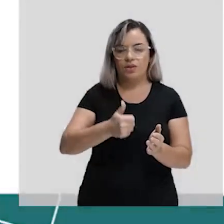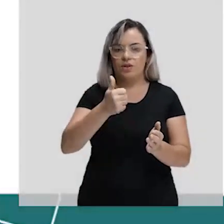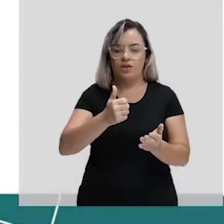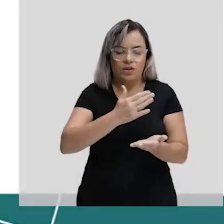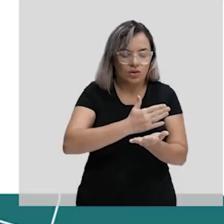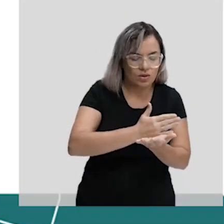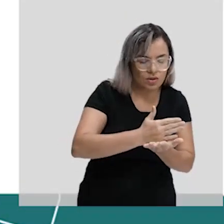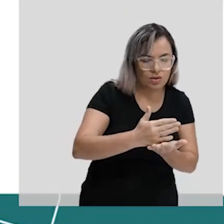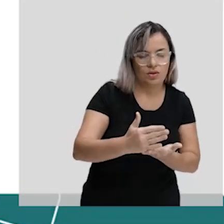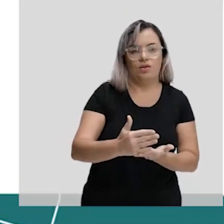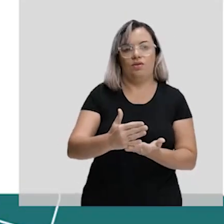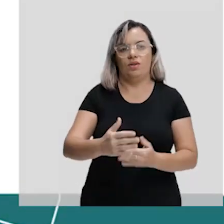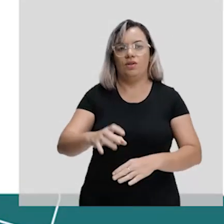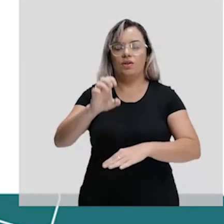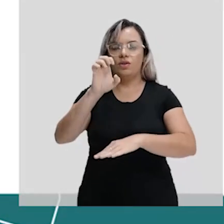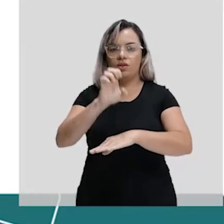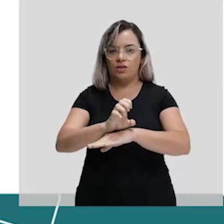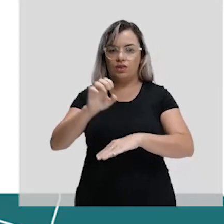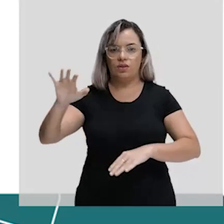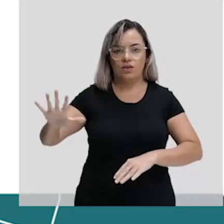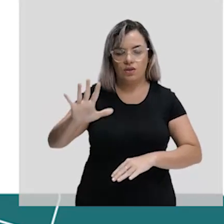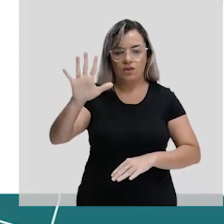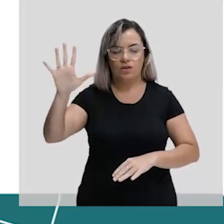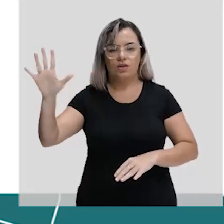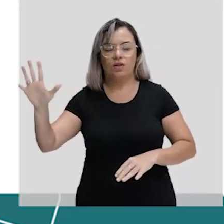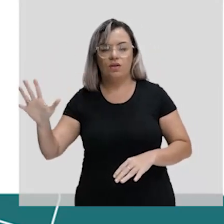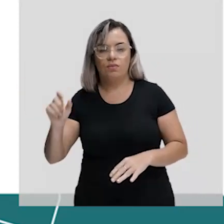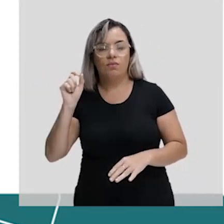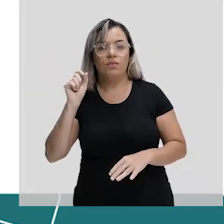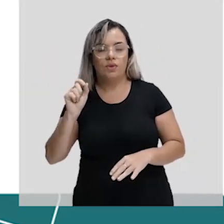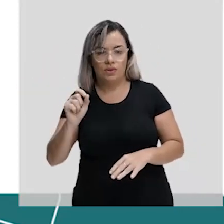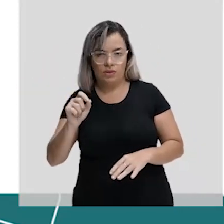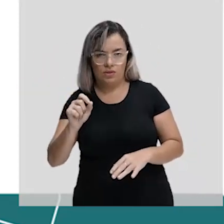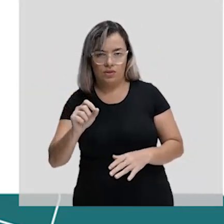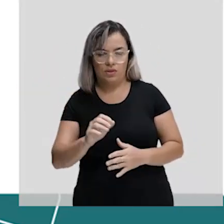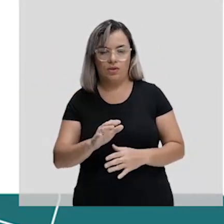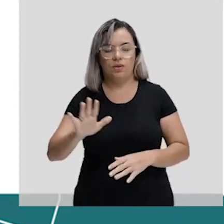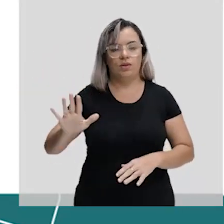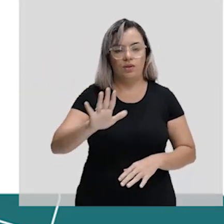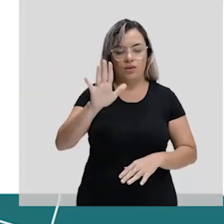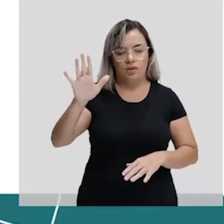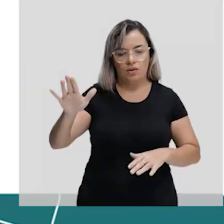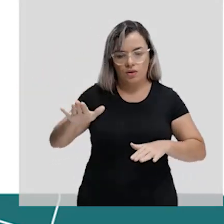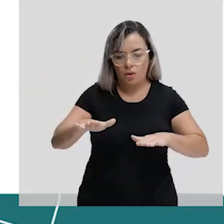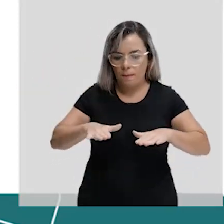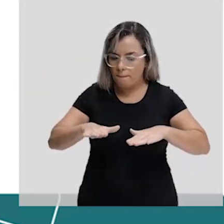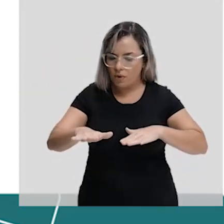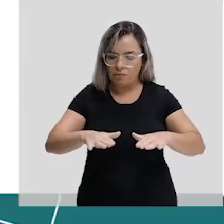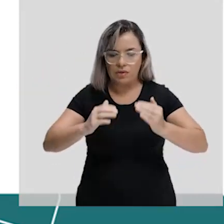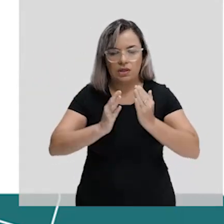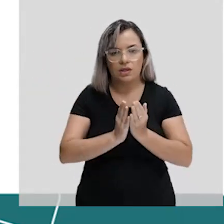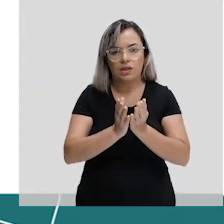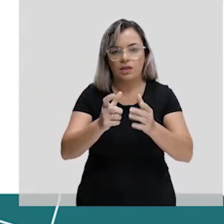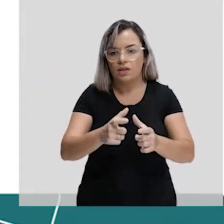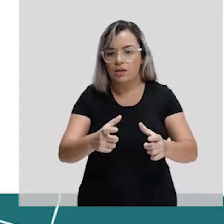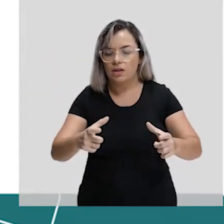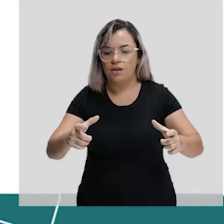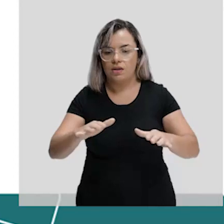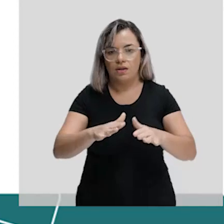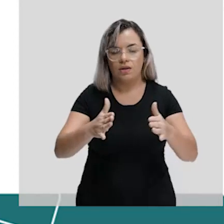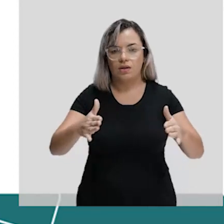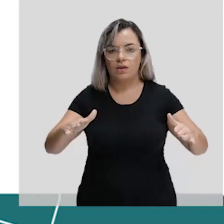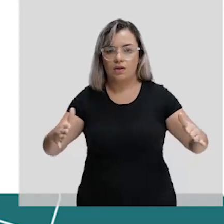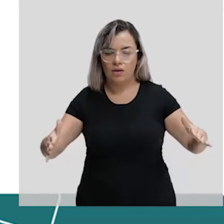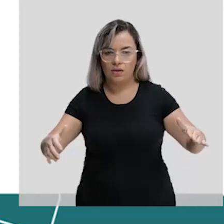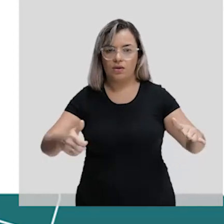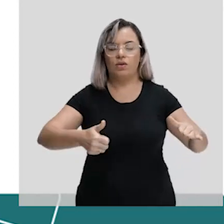pioneirismo desses estados europeus, desses estados nacionais, no movimento das grandes navegações. Portugal,